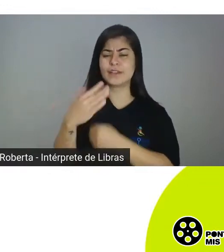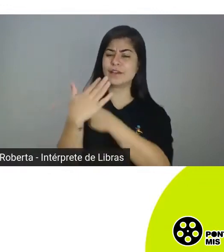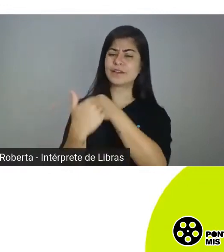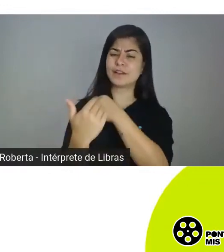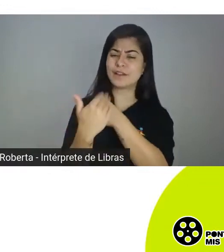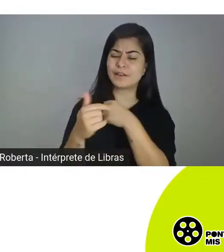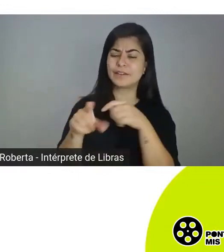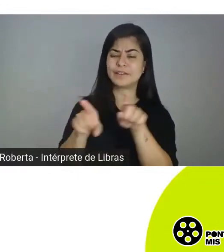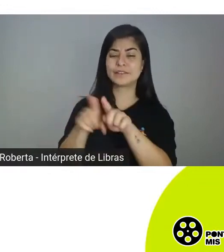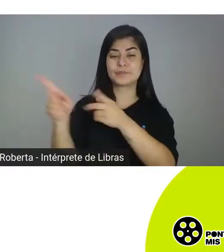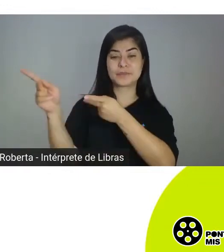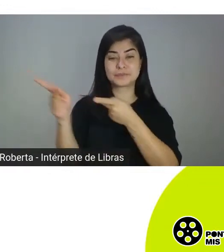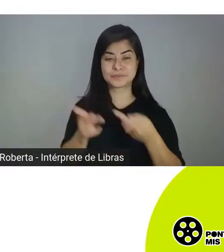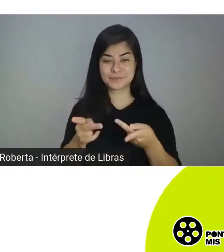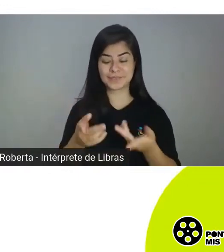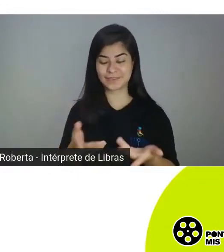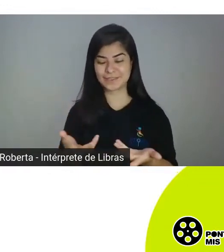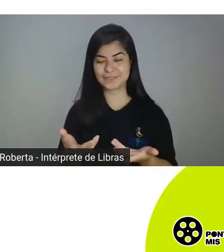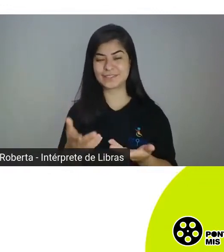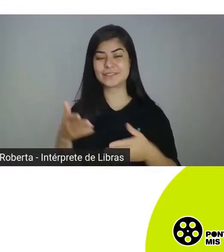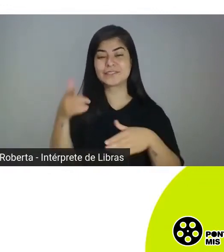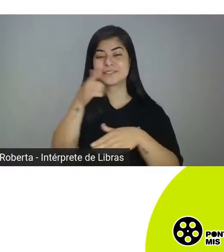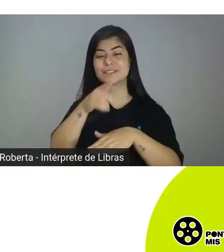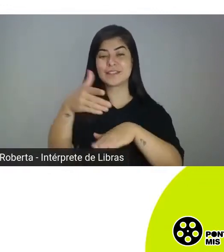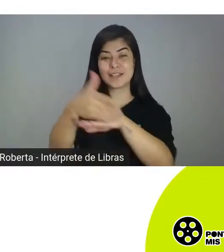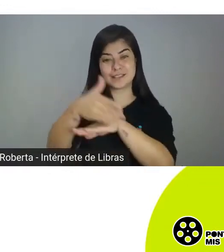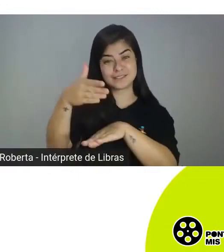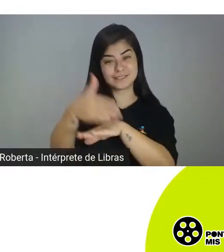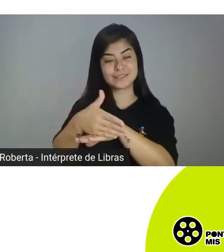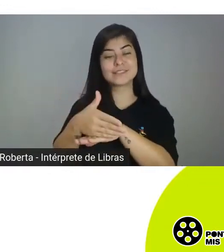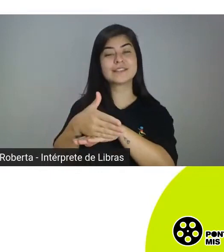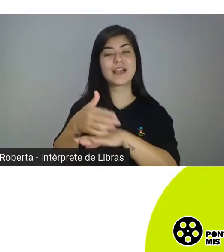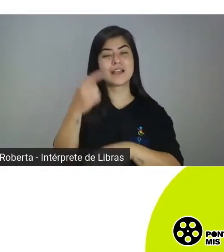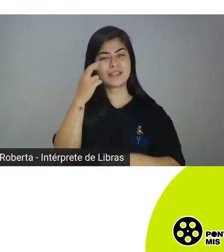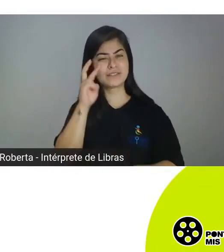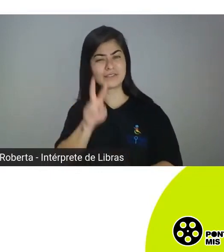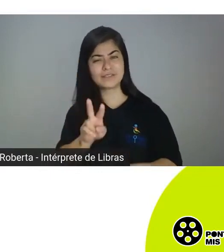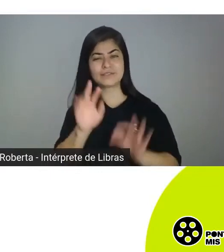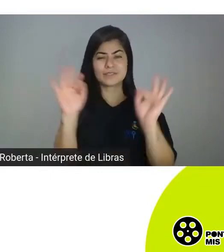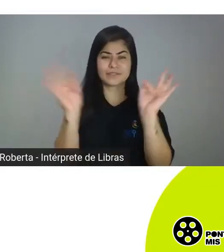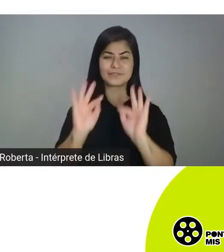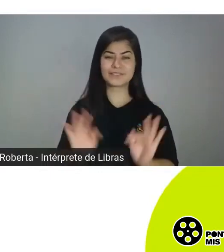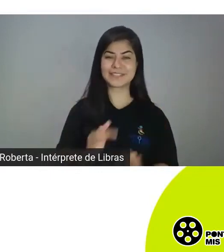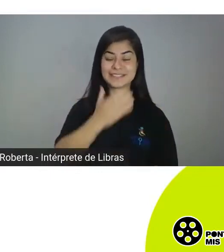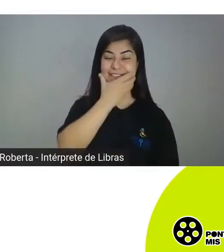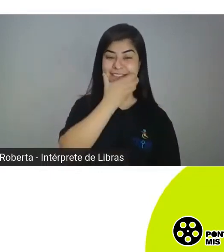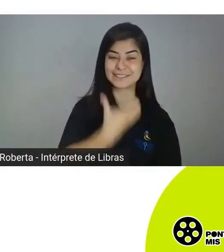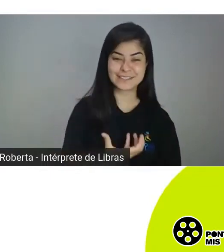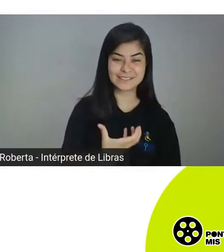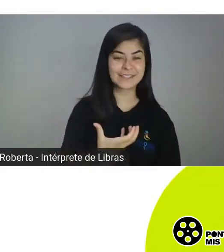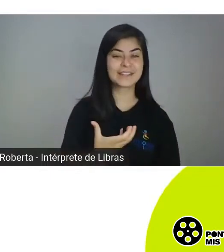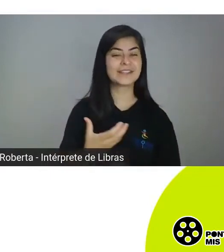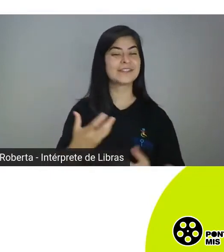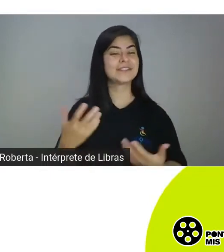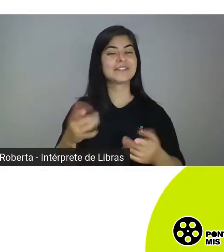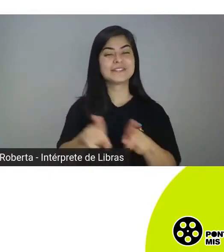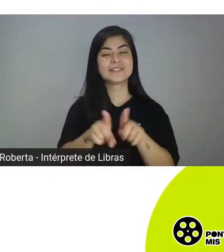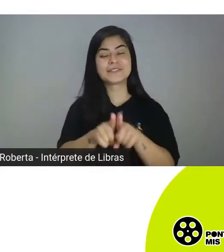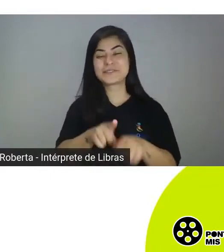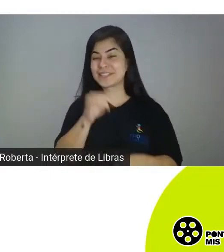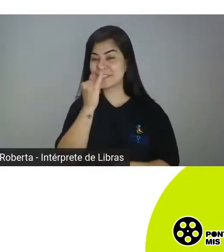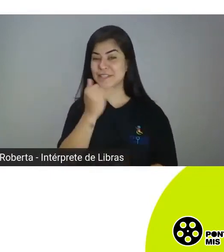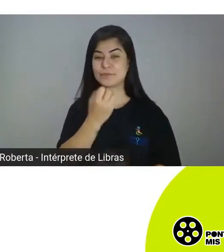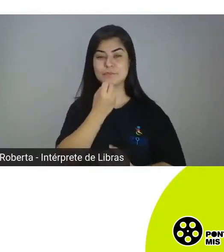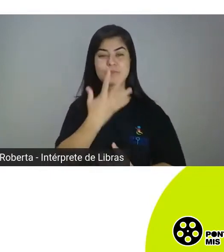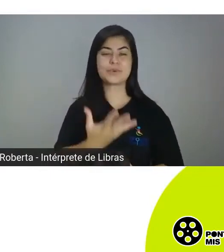também, nossos convidados também, para acessar e ver os Feliz Natal e essa energia boa aí que a gente vai emanando, e a